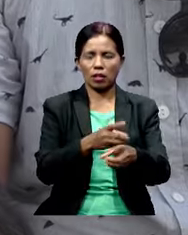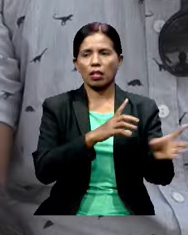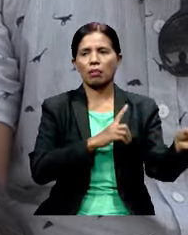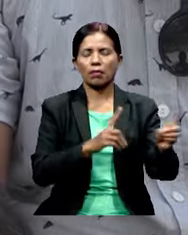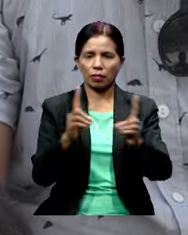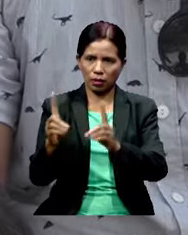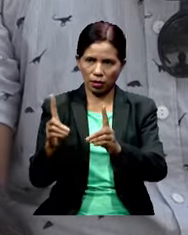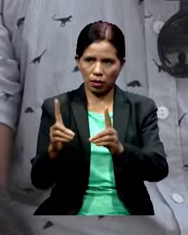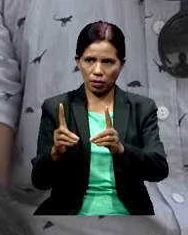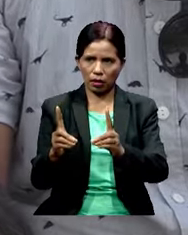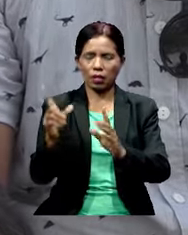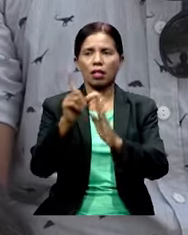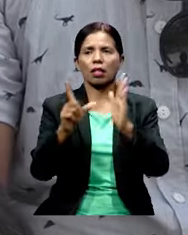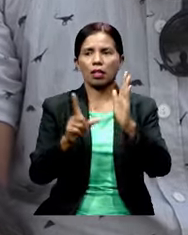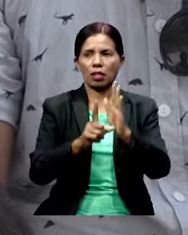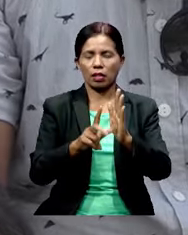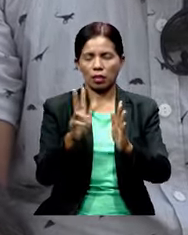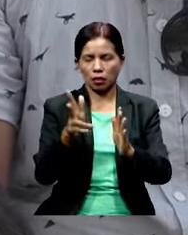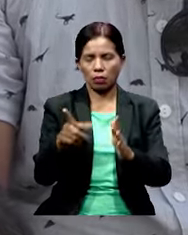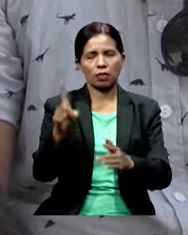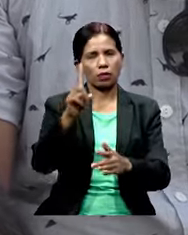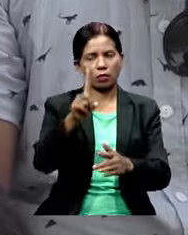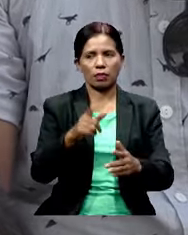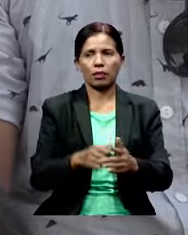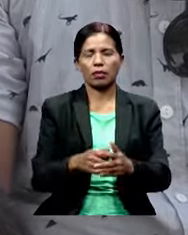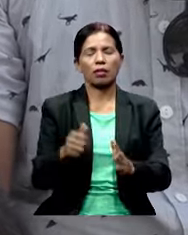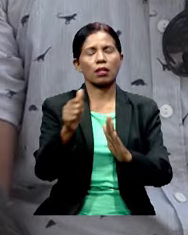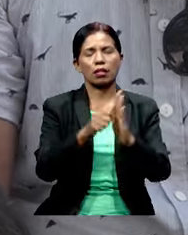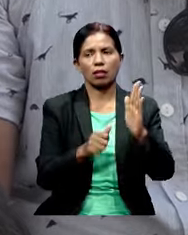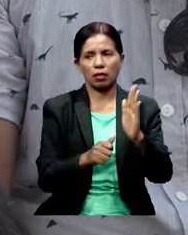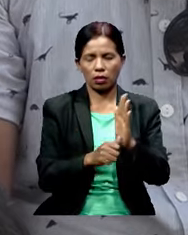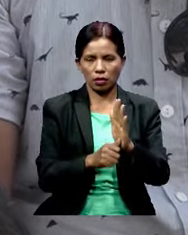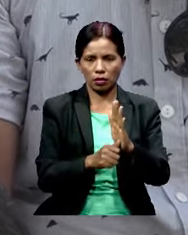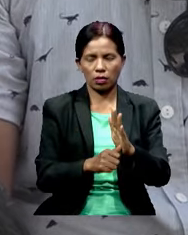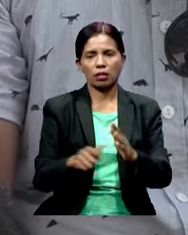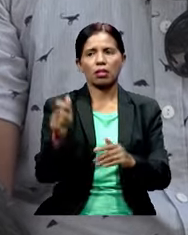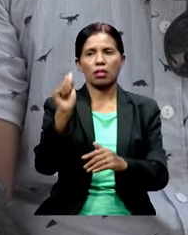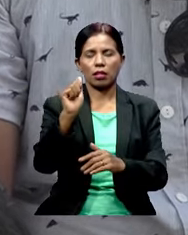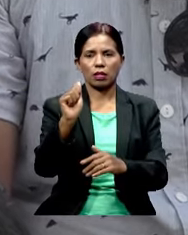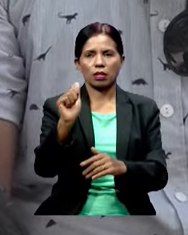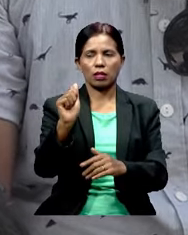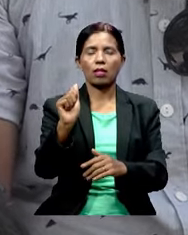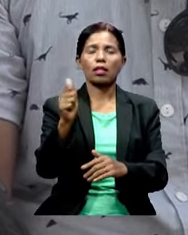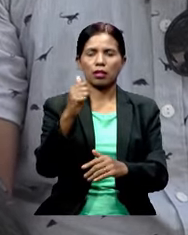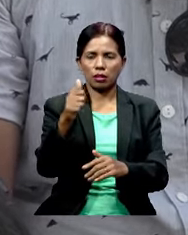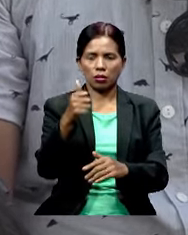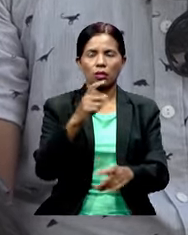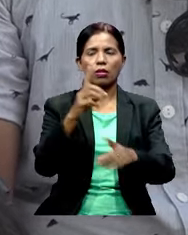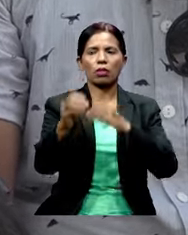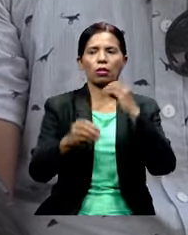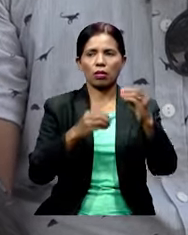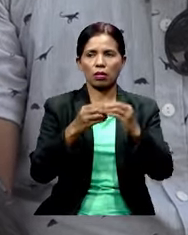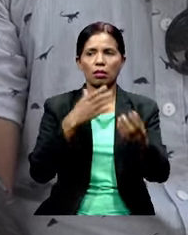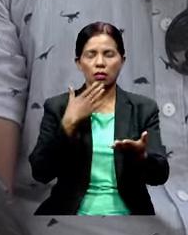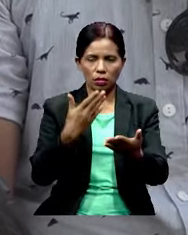implementa decreto lei 31 nemos artigo 10º nebe qualia conaba progressão